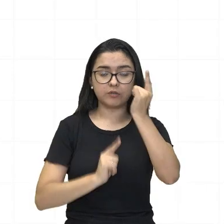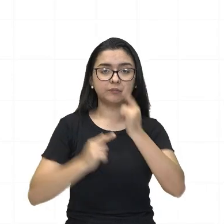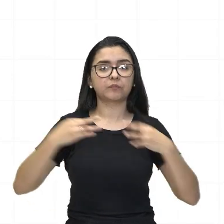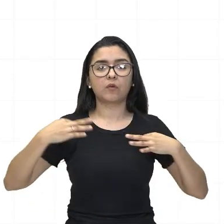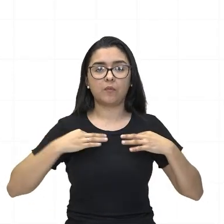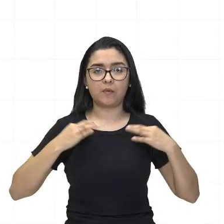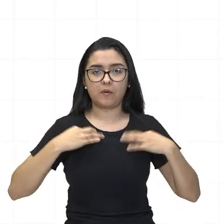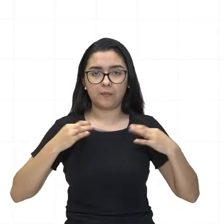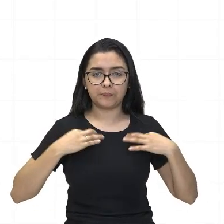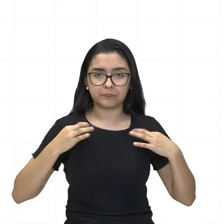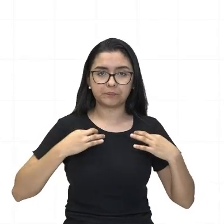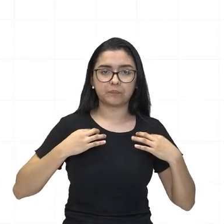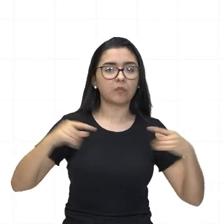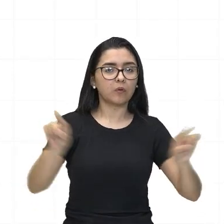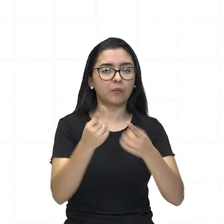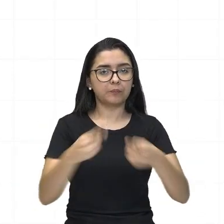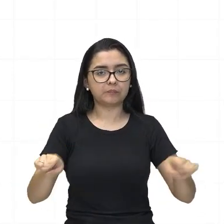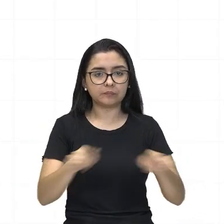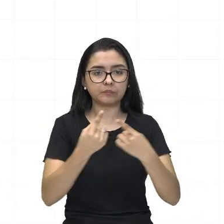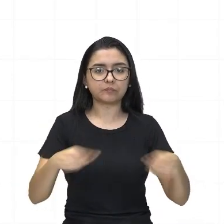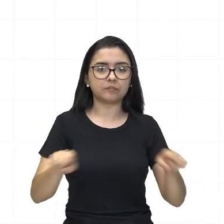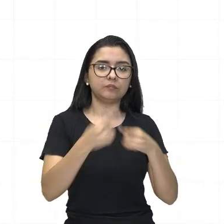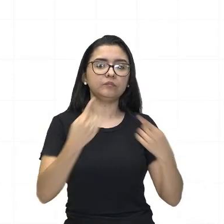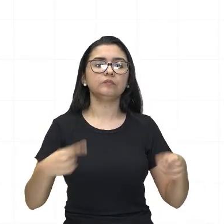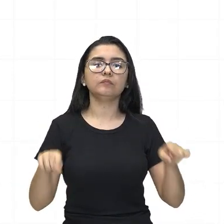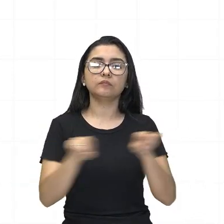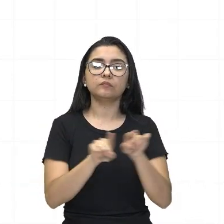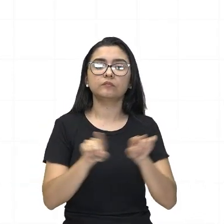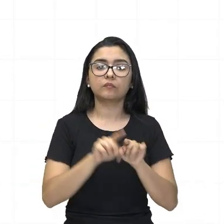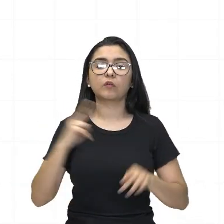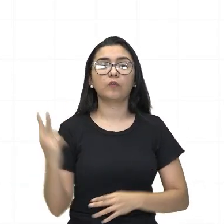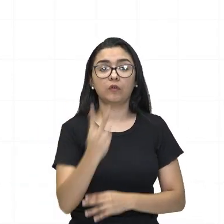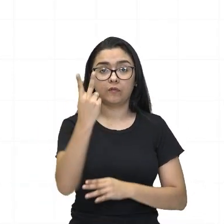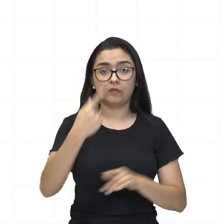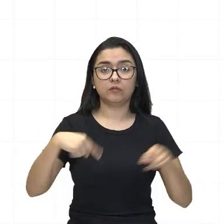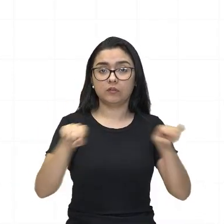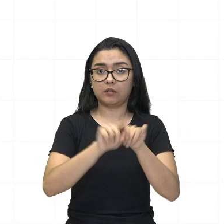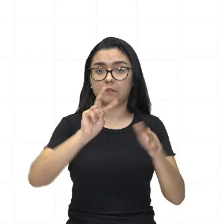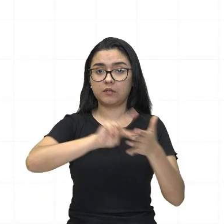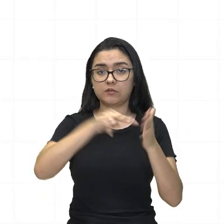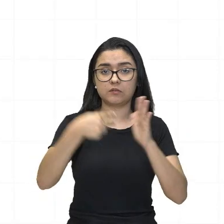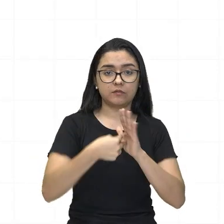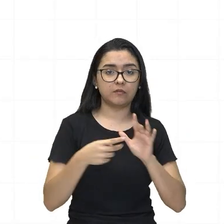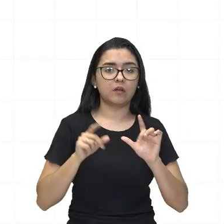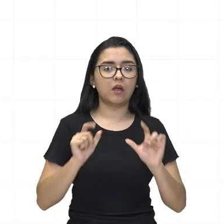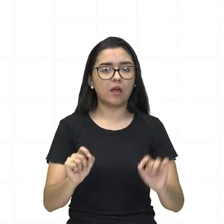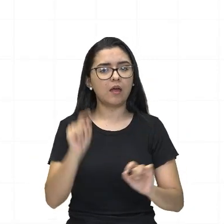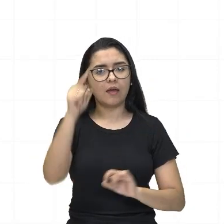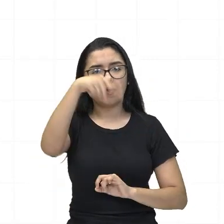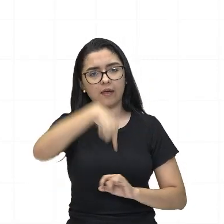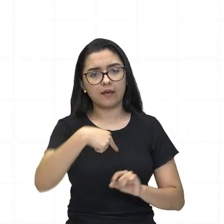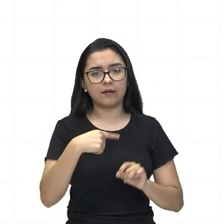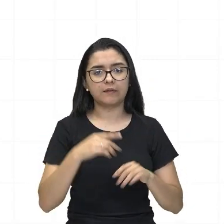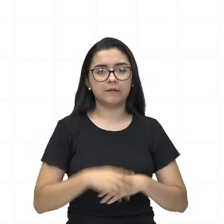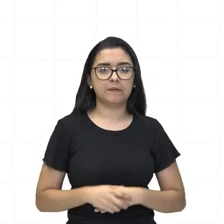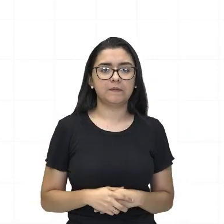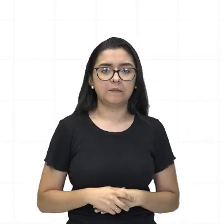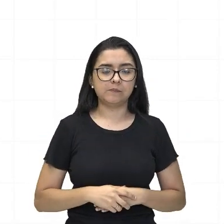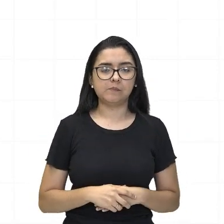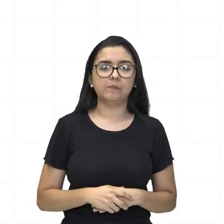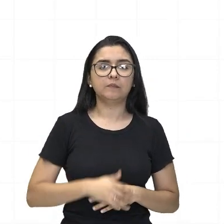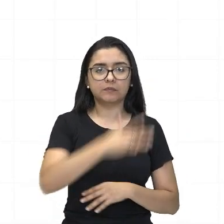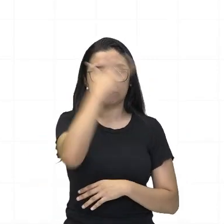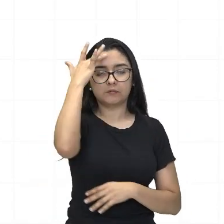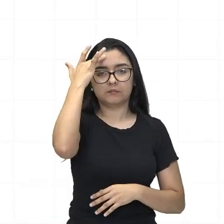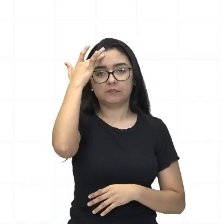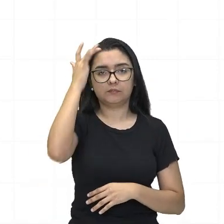roupa, uma música, cujo valor ou significado é atribuído pelas